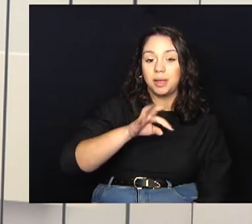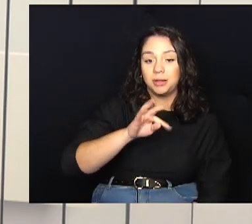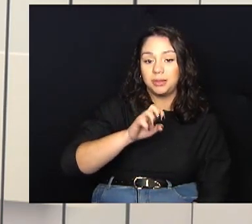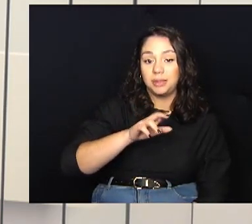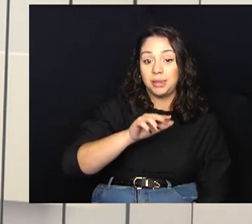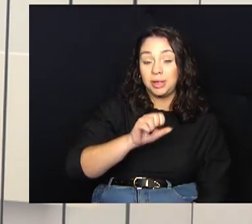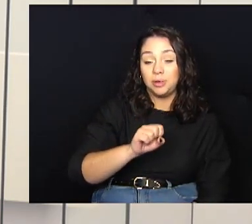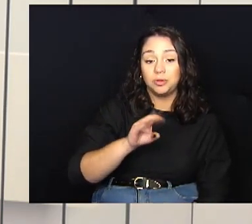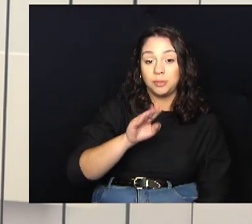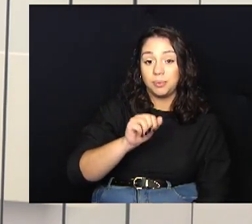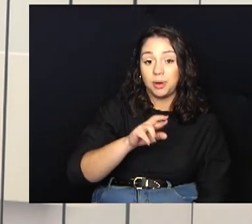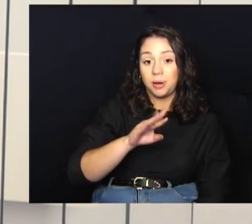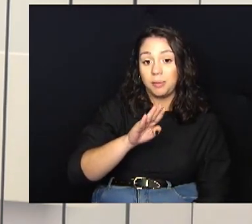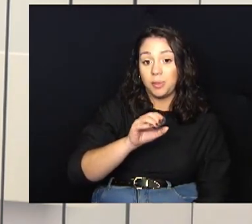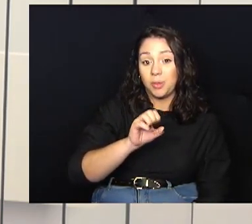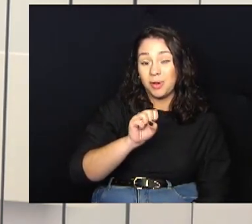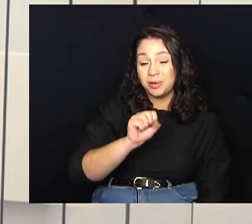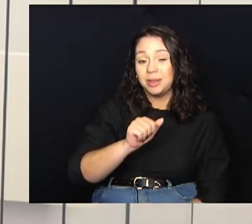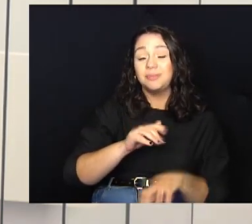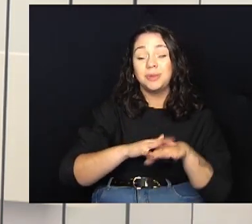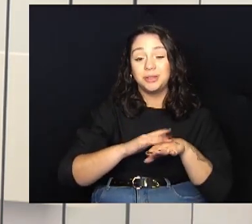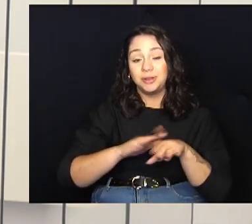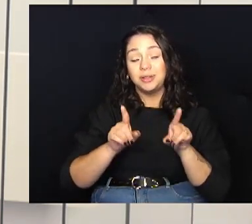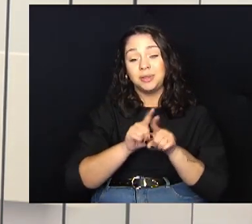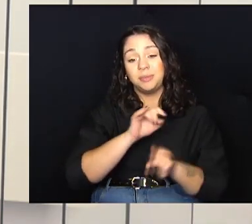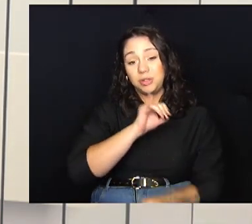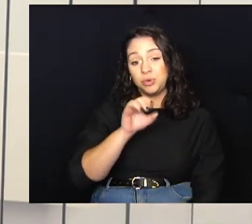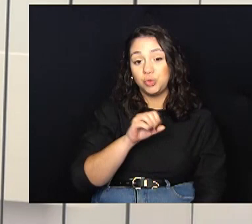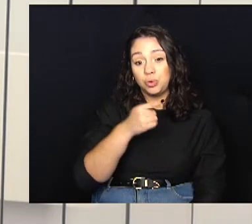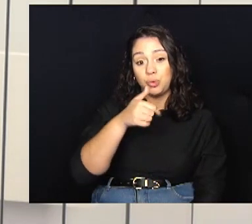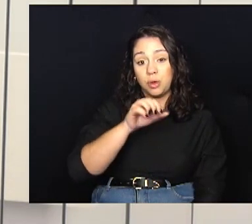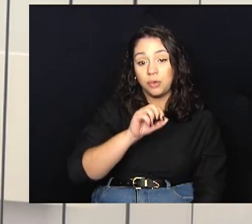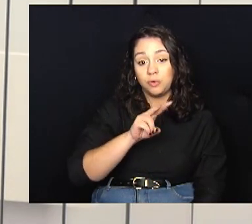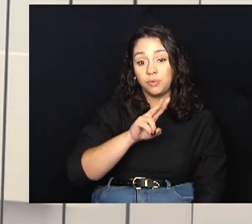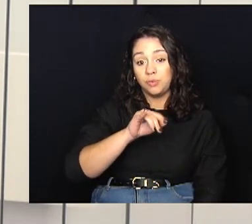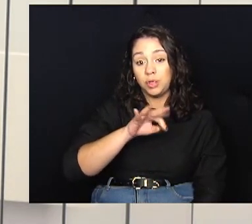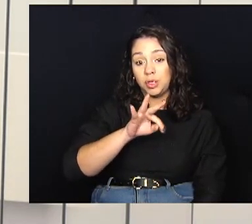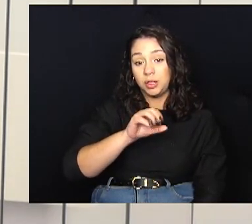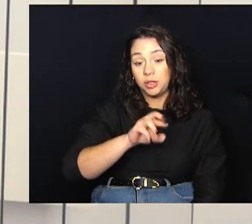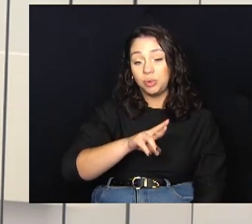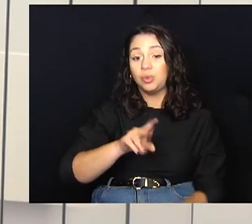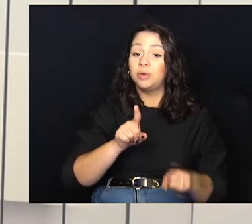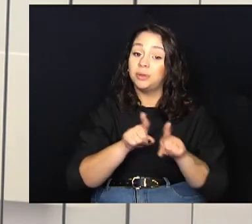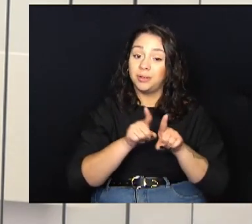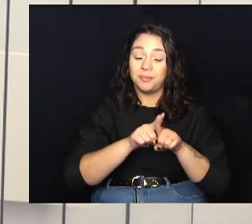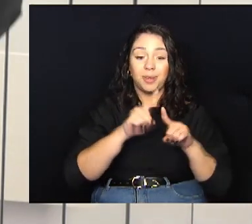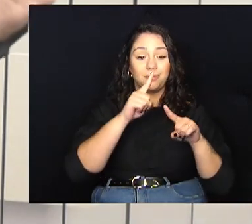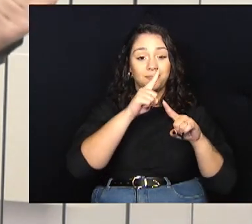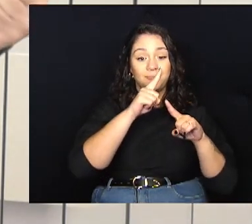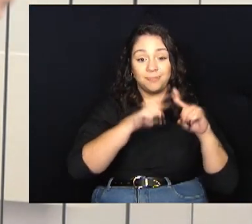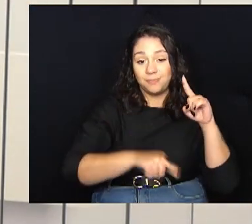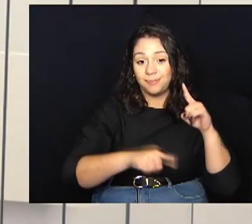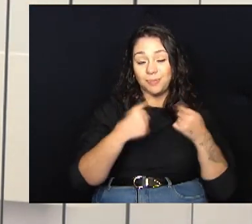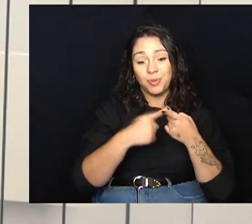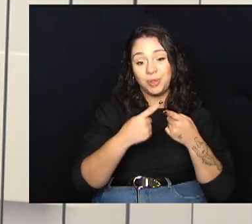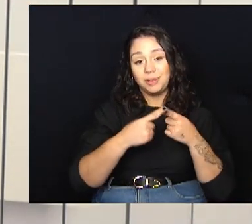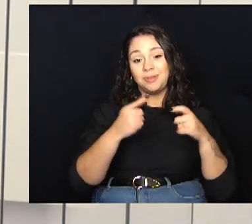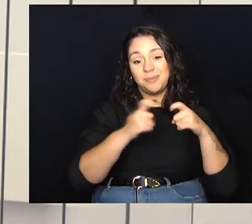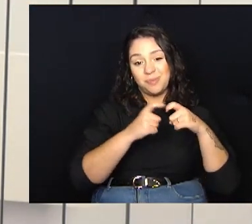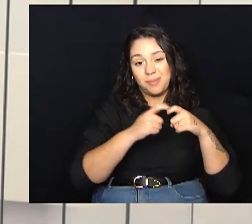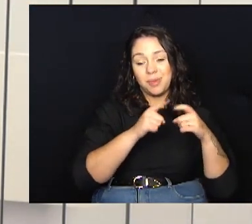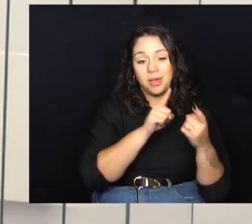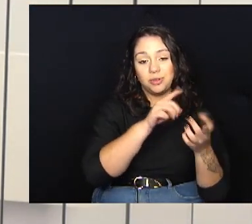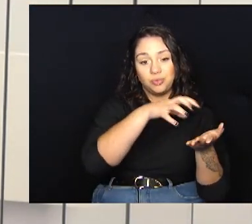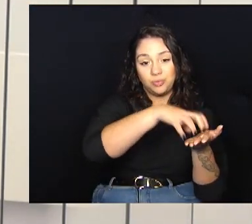jogam e no ataque o João Vitor também foi vetado pelo departamento médico então Lucas Araújo e